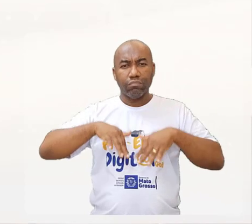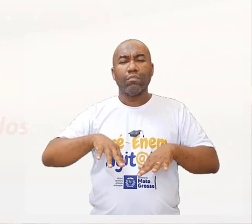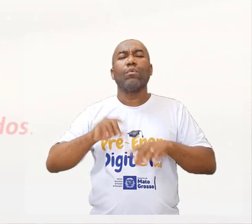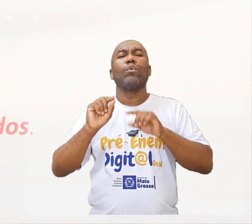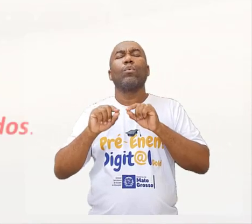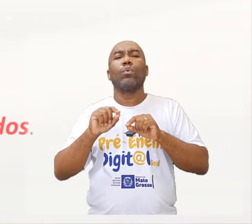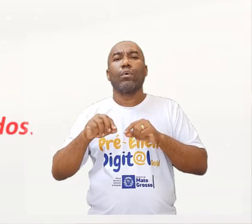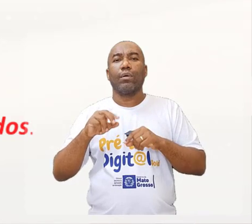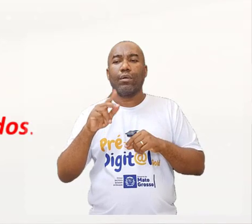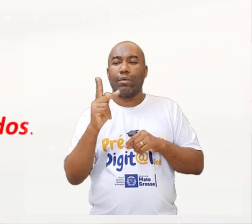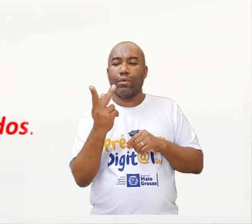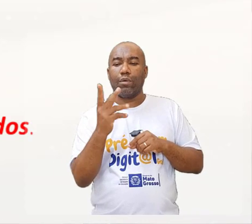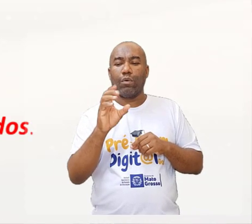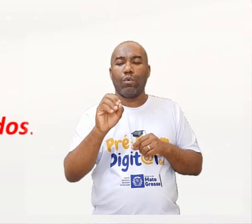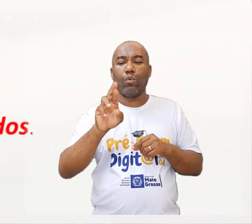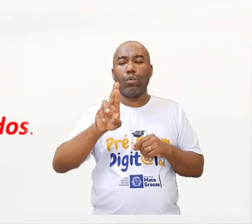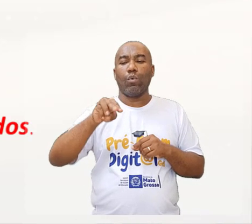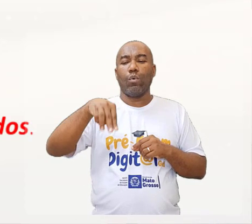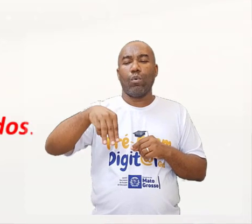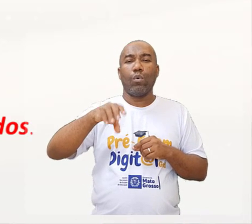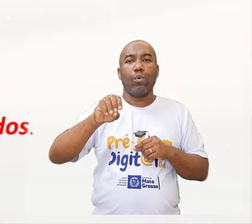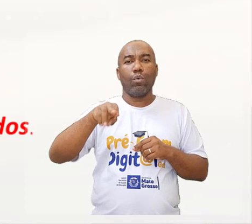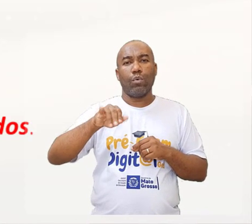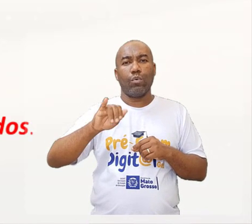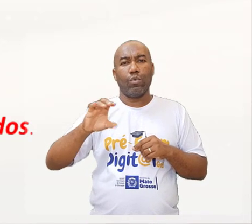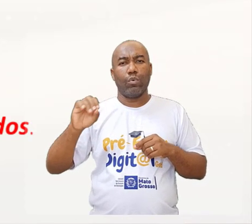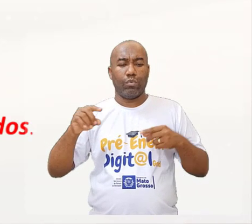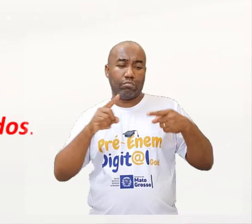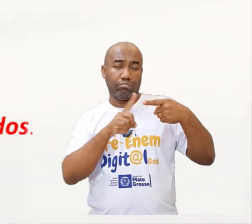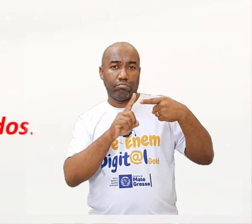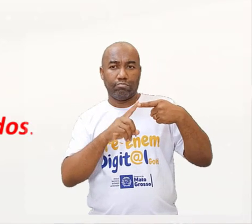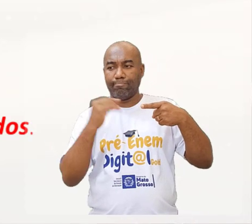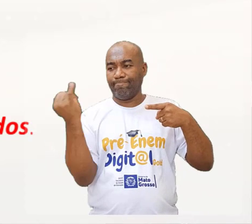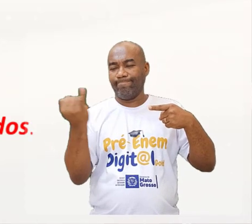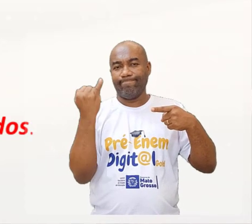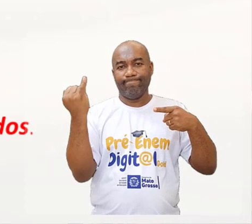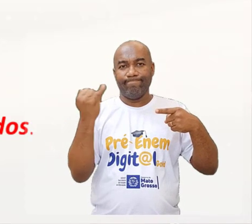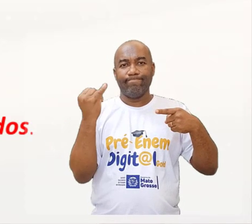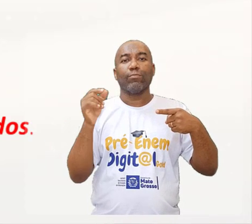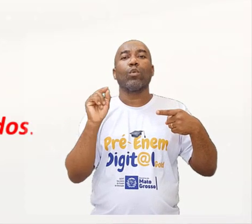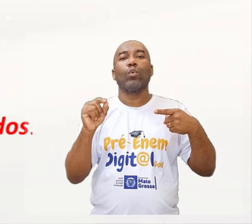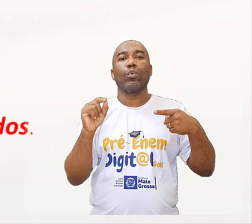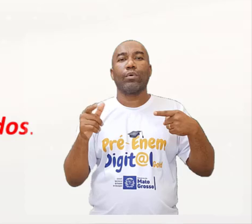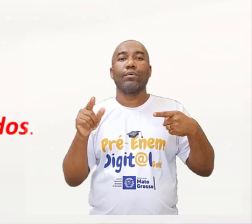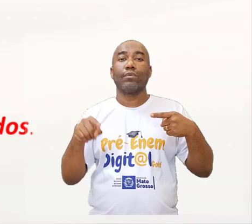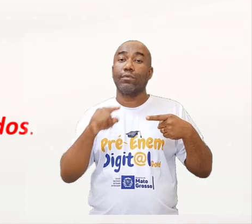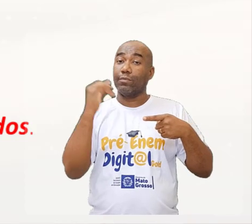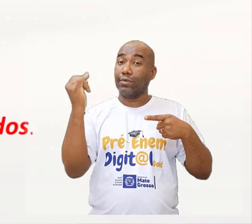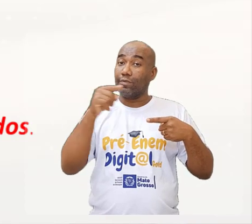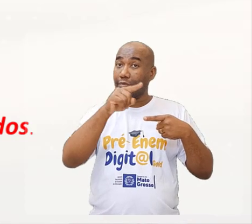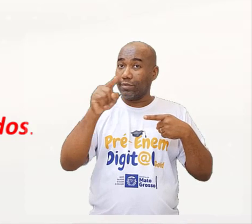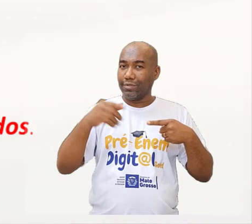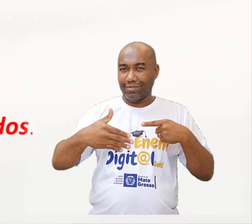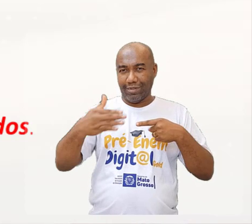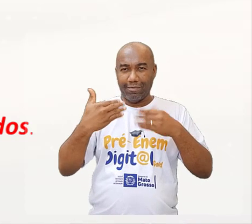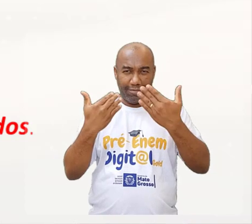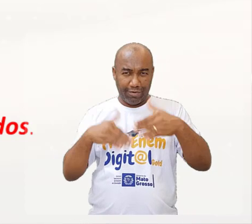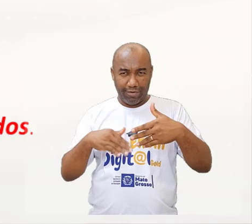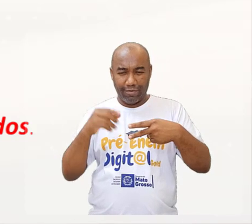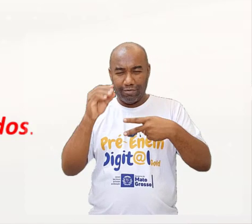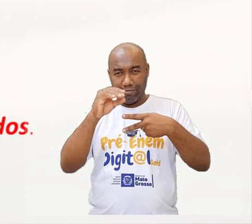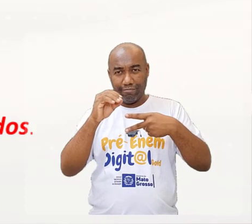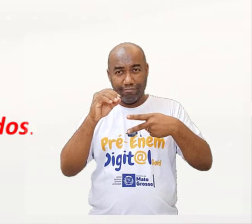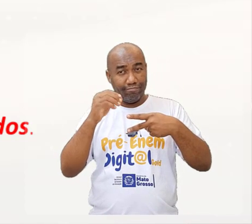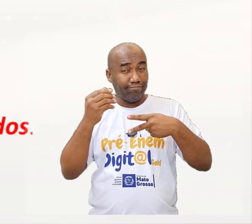esses dois hormônios? O primeiro é o mais importante para as provas que vocês pretendem fazer.